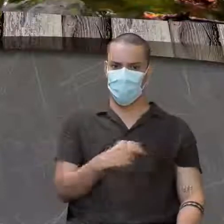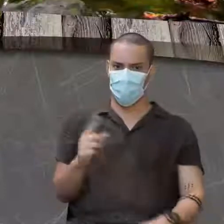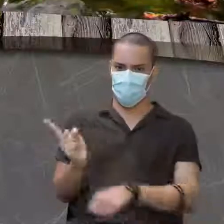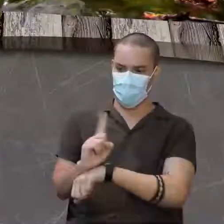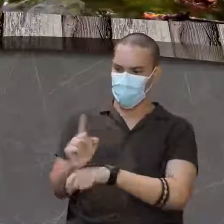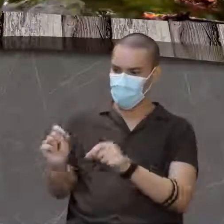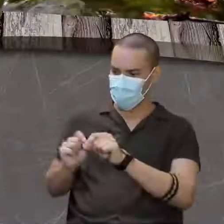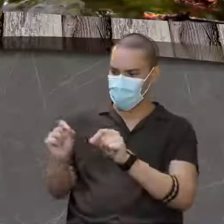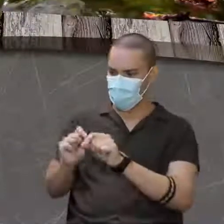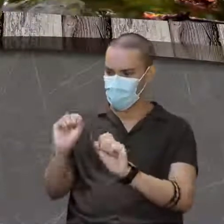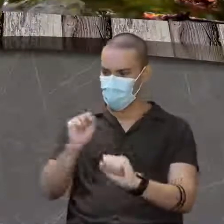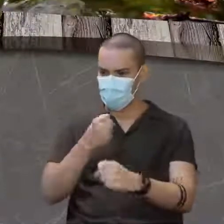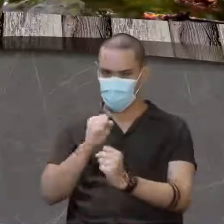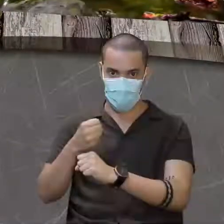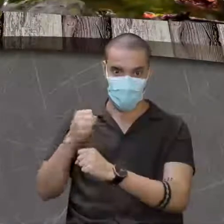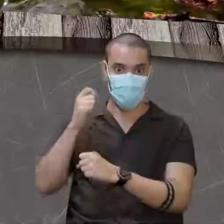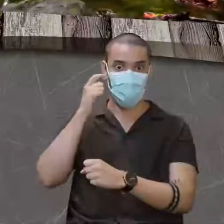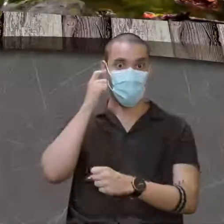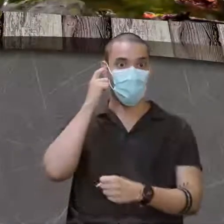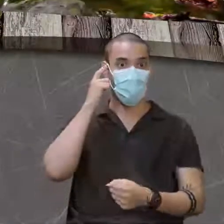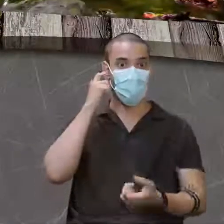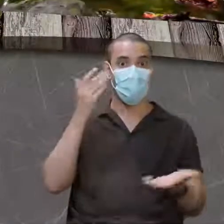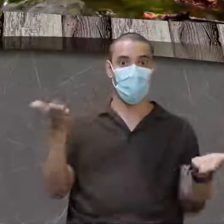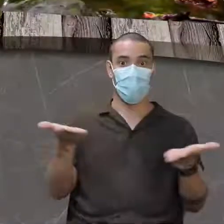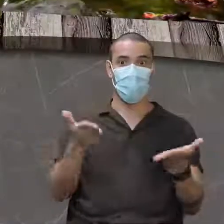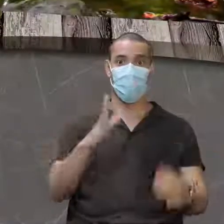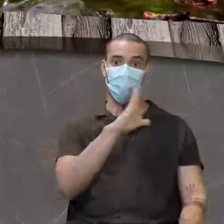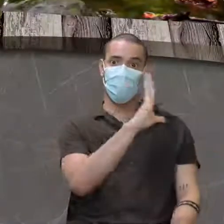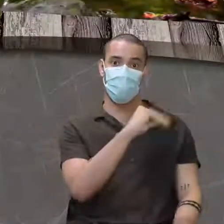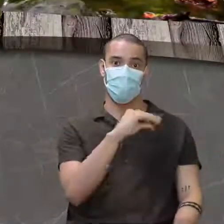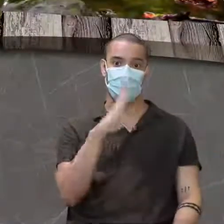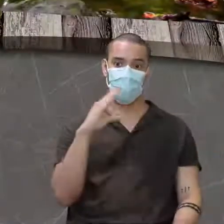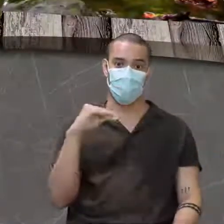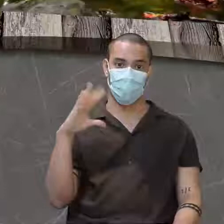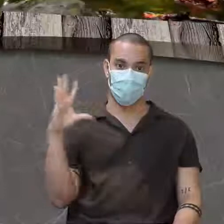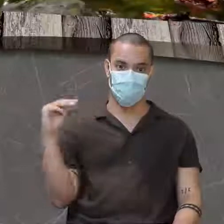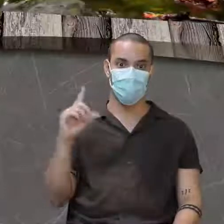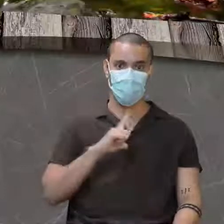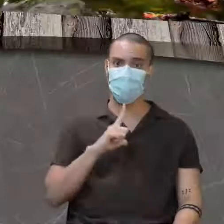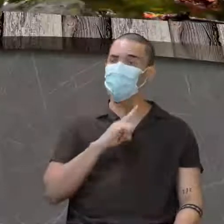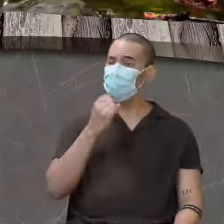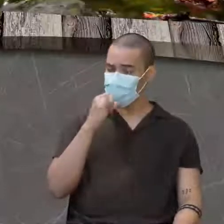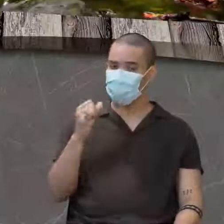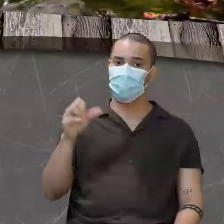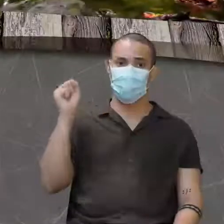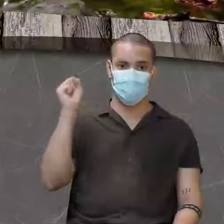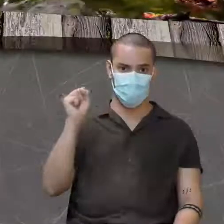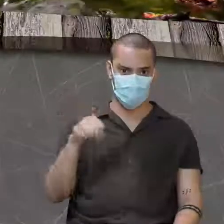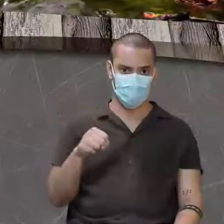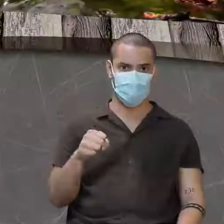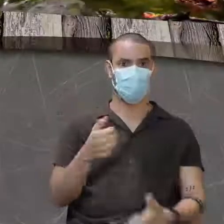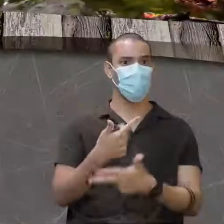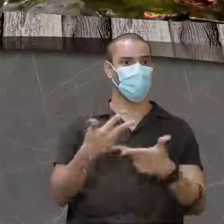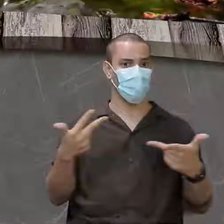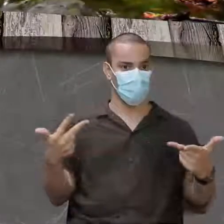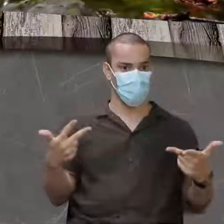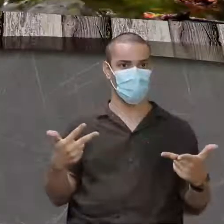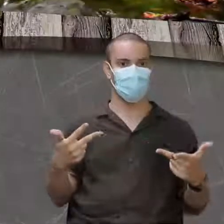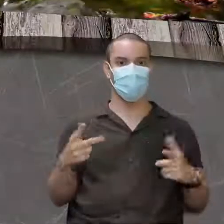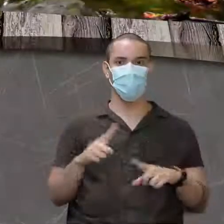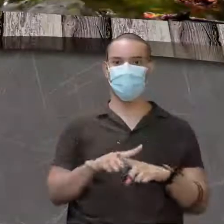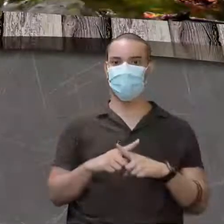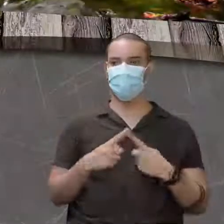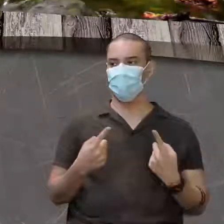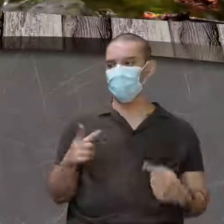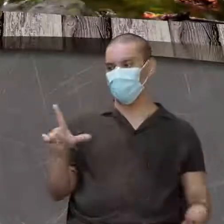pegava a vassoura, fazia tudo de novo. Agora, tá na pré-adolescência, o que vai acontecer? Ele tem energia ainda? Tem! Para muita coisa. Mas